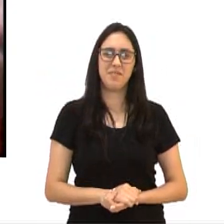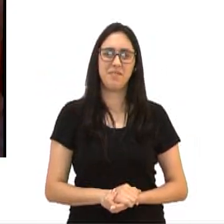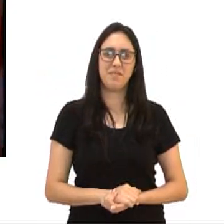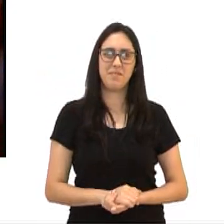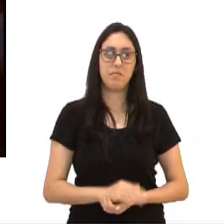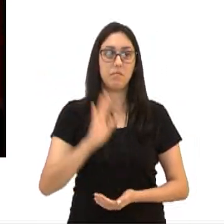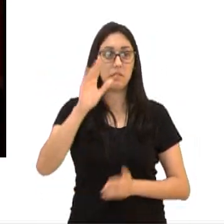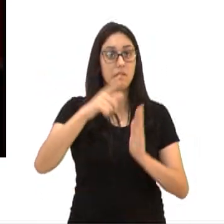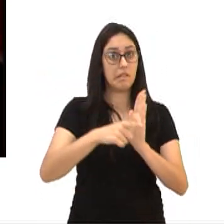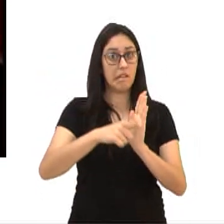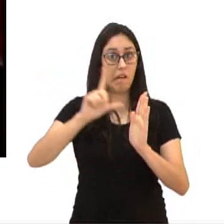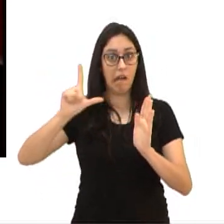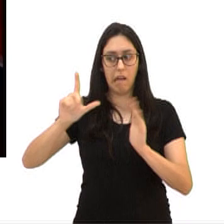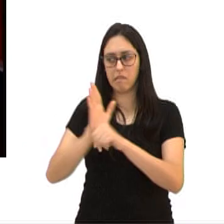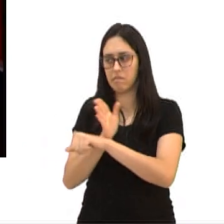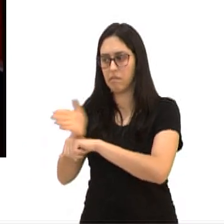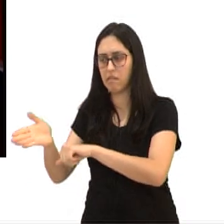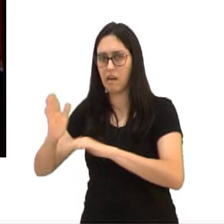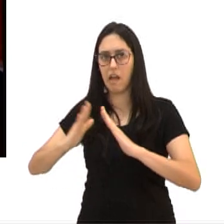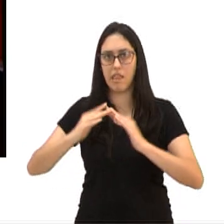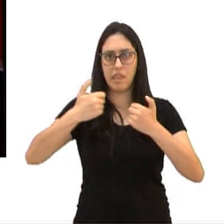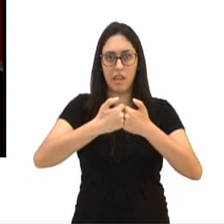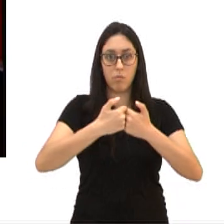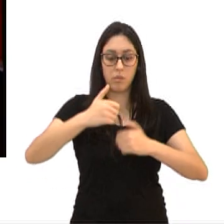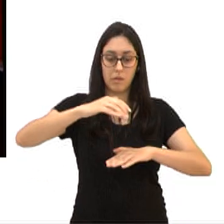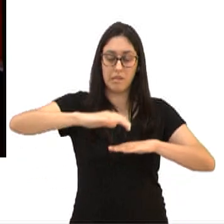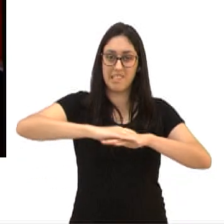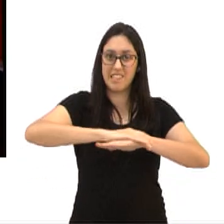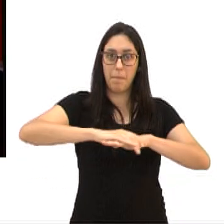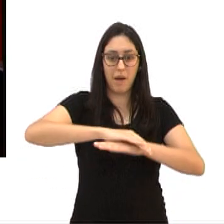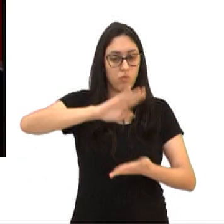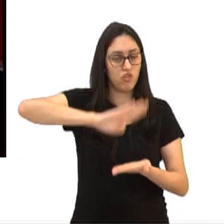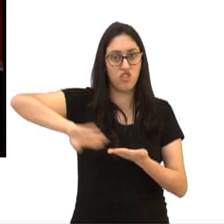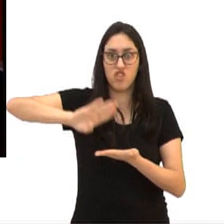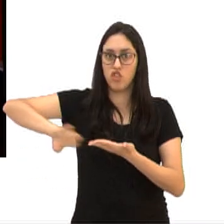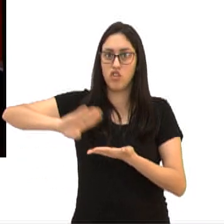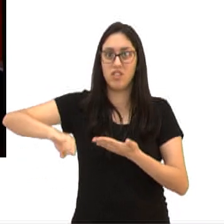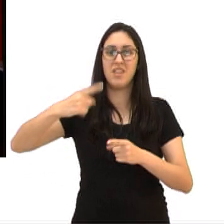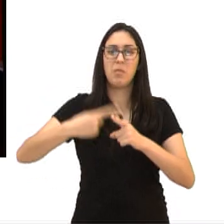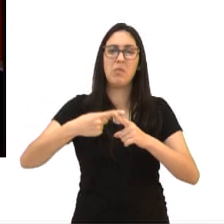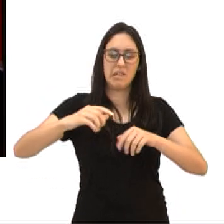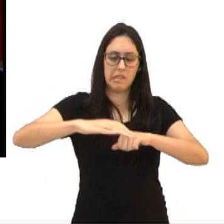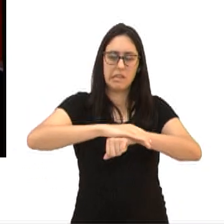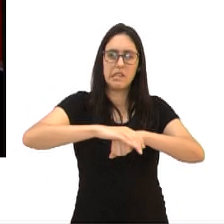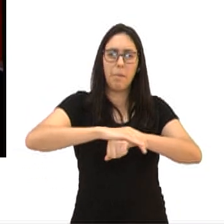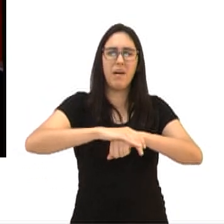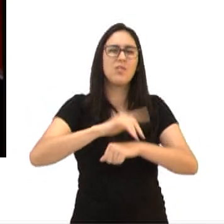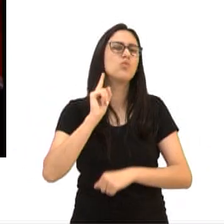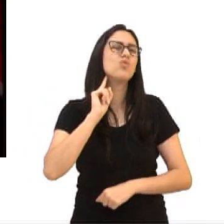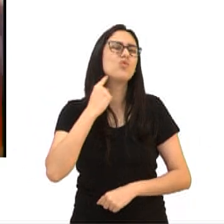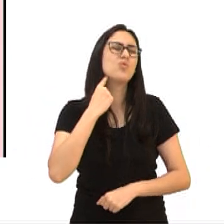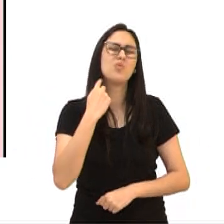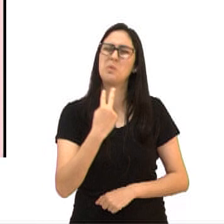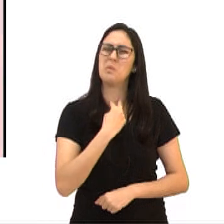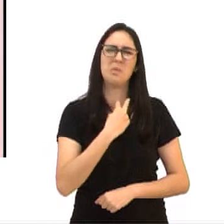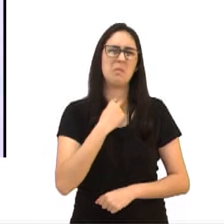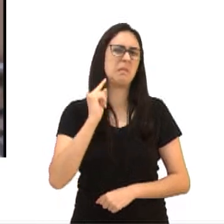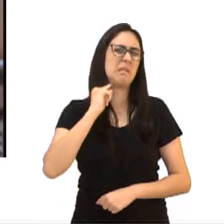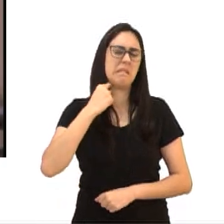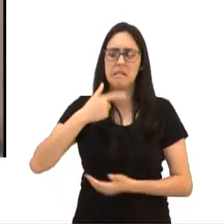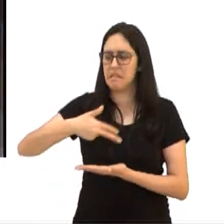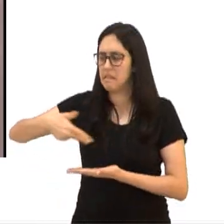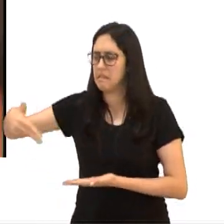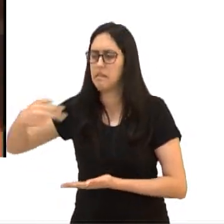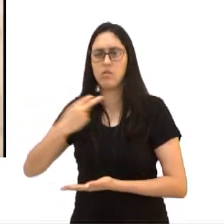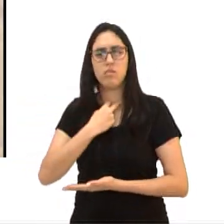Antes de subir na sala do templo, nós tiramos o sapato, pois ele é sujo e aprendemos que é mais higiênico deixar os